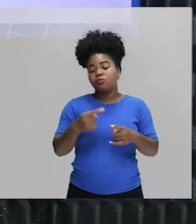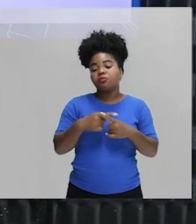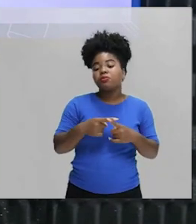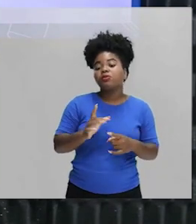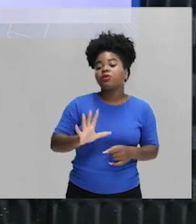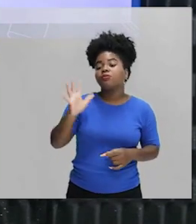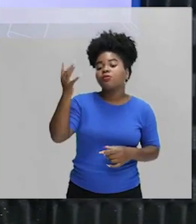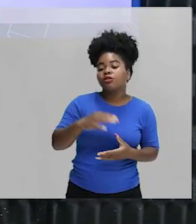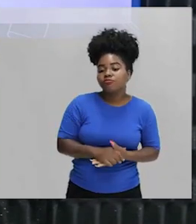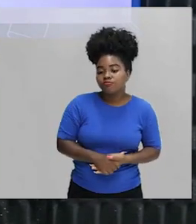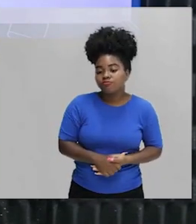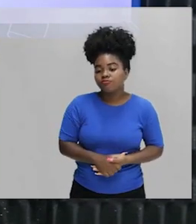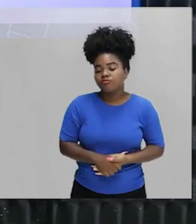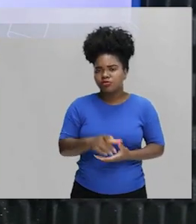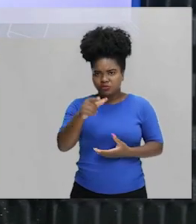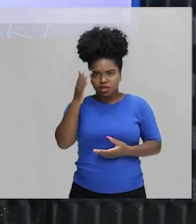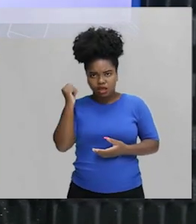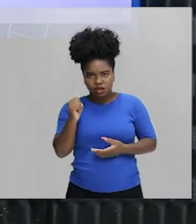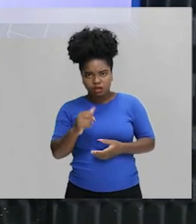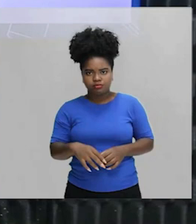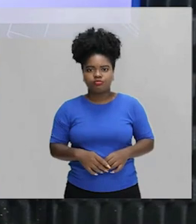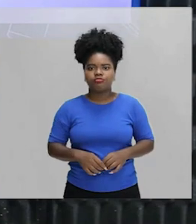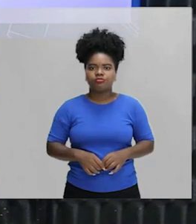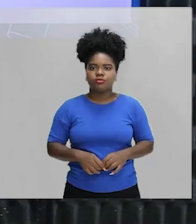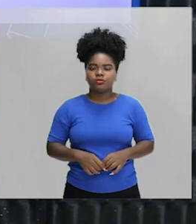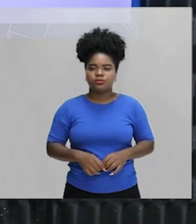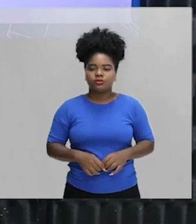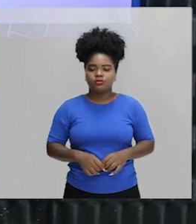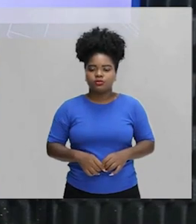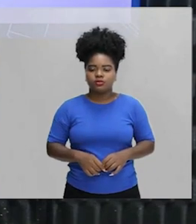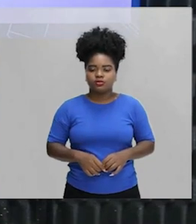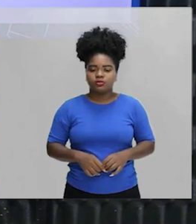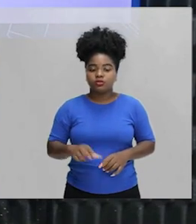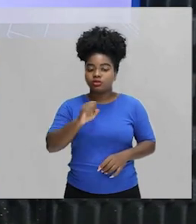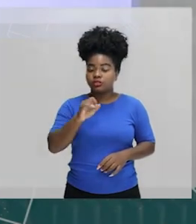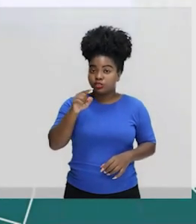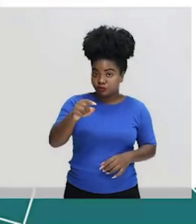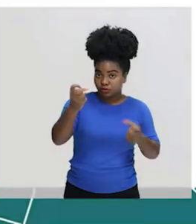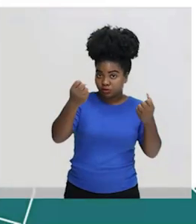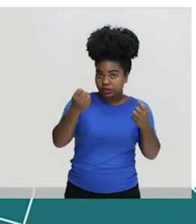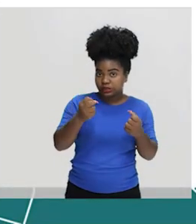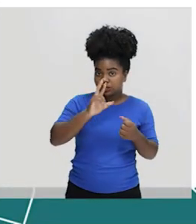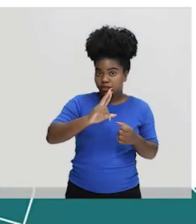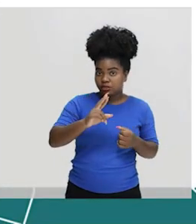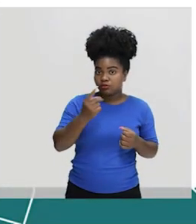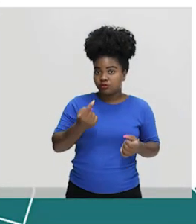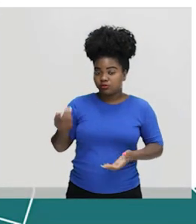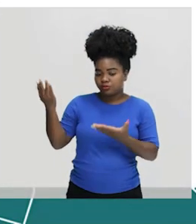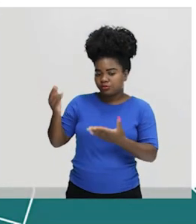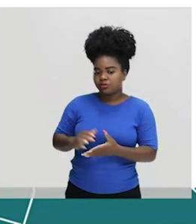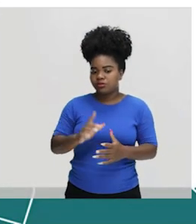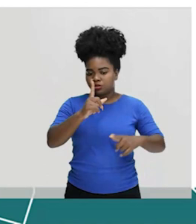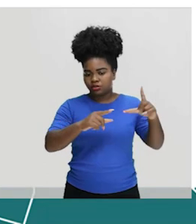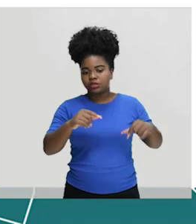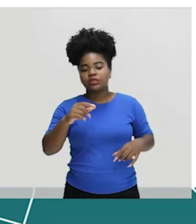isso acontece você sabe vamos lá se você disse que que o brilho de uma estrela